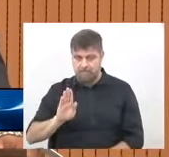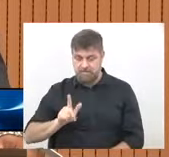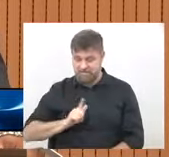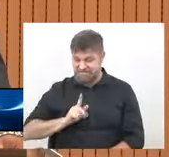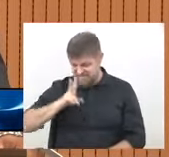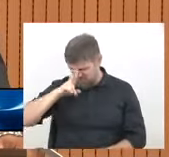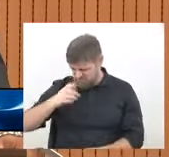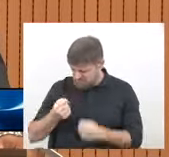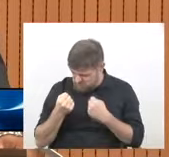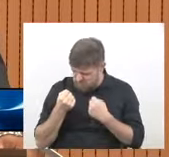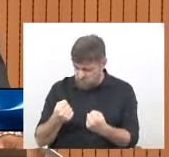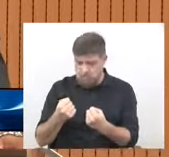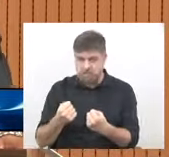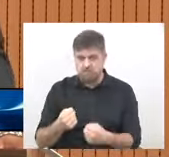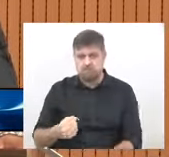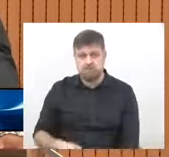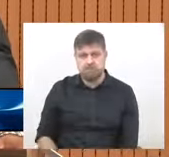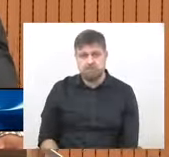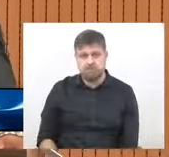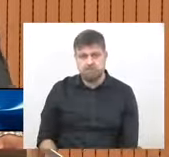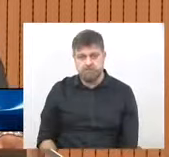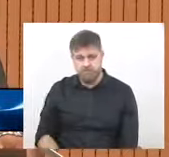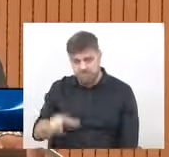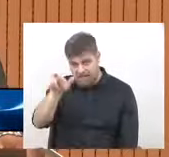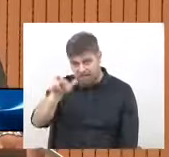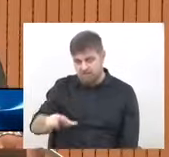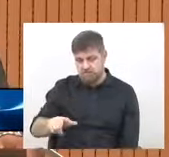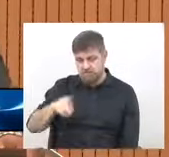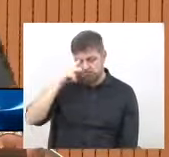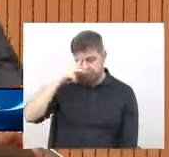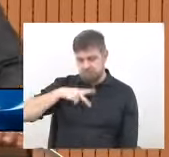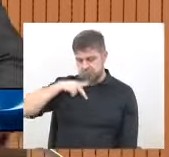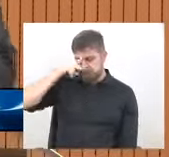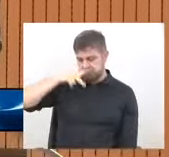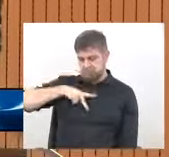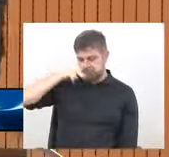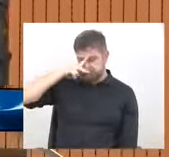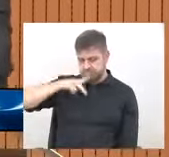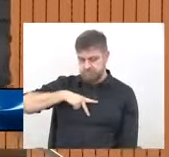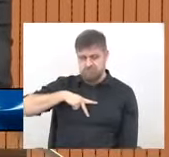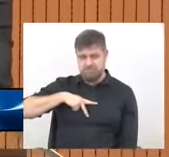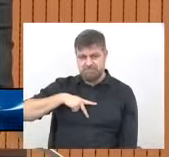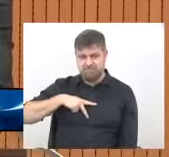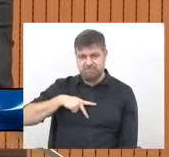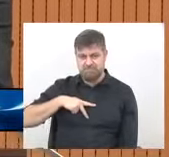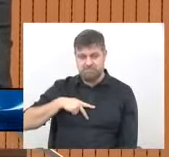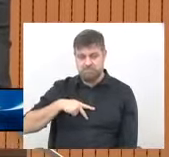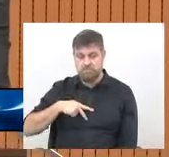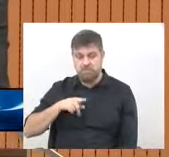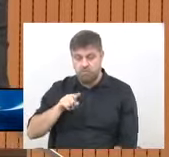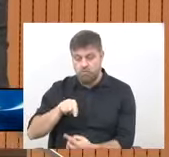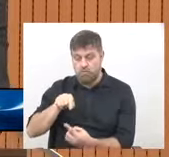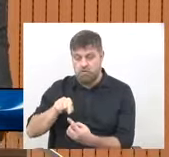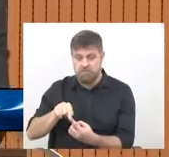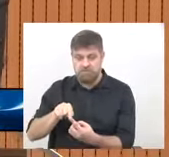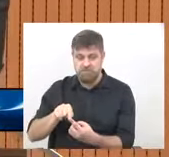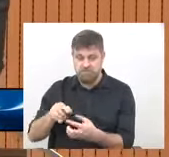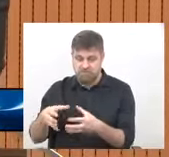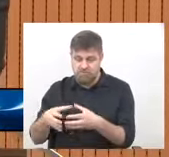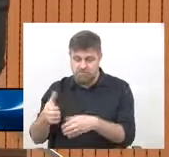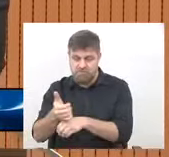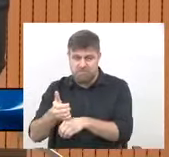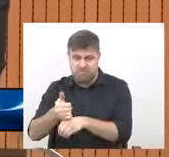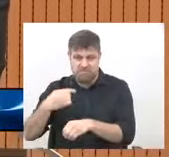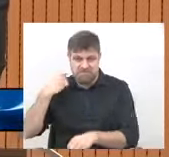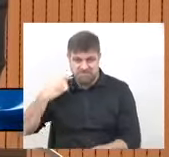importante a gente saber disso, né? Às vezes a pessoa põe o interesse pessoal dela acima de um interesse da classe. E quem